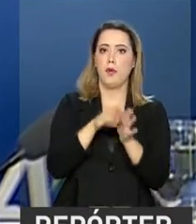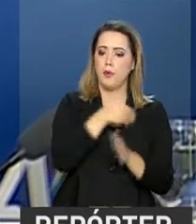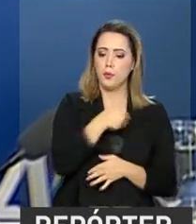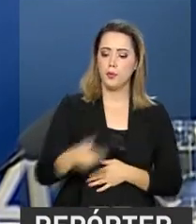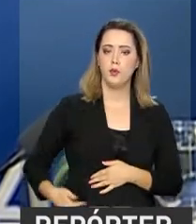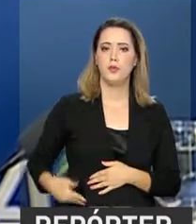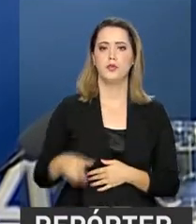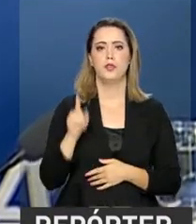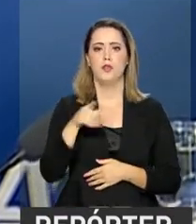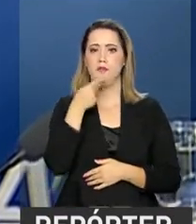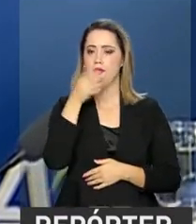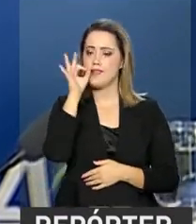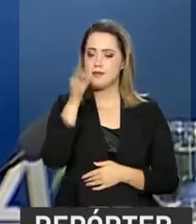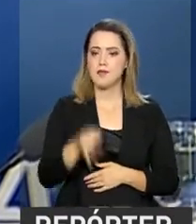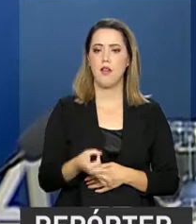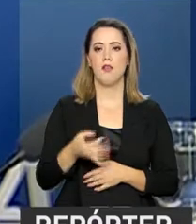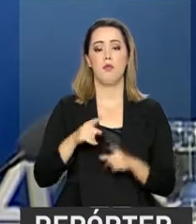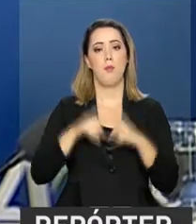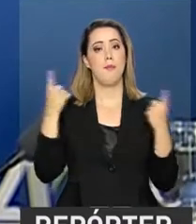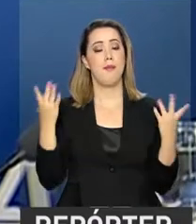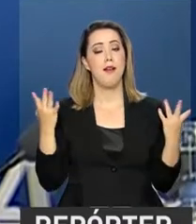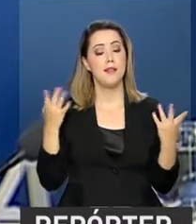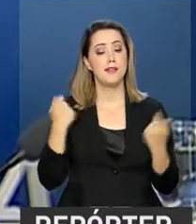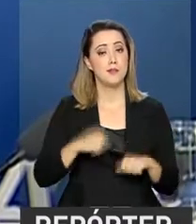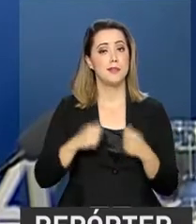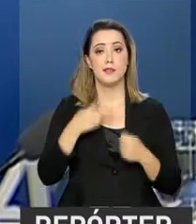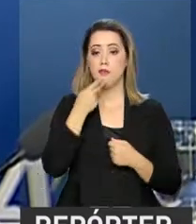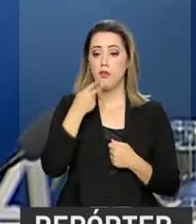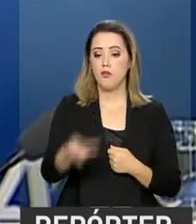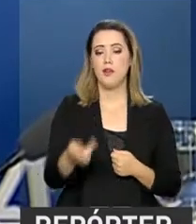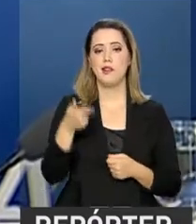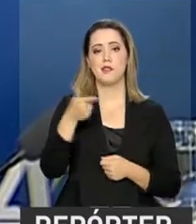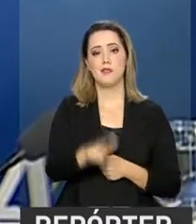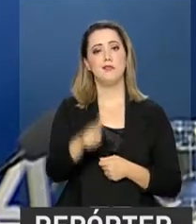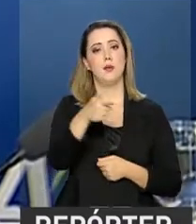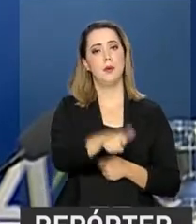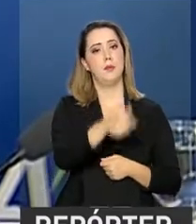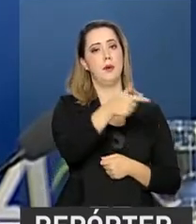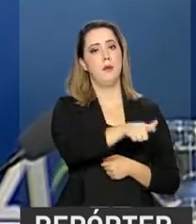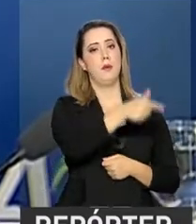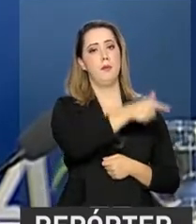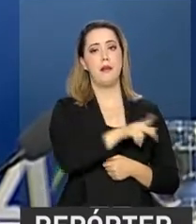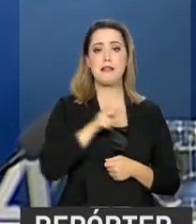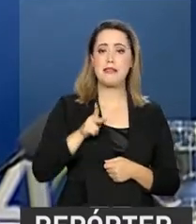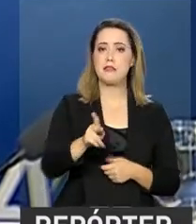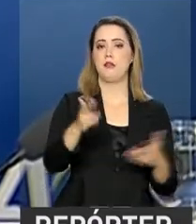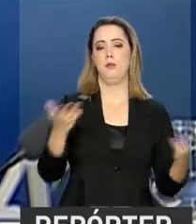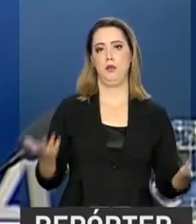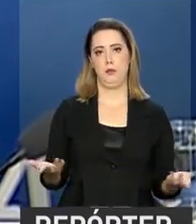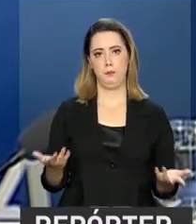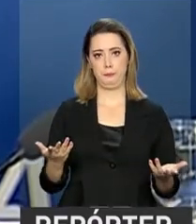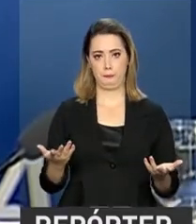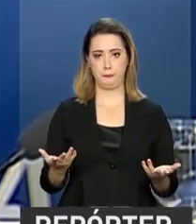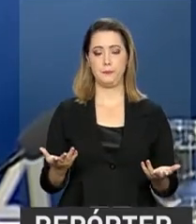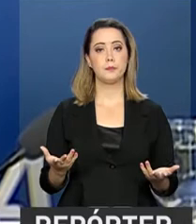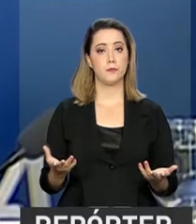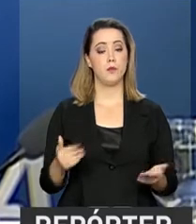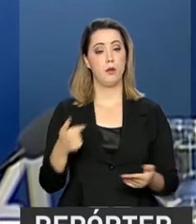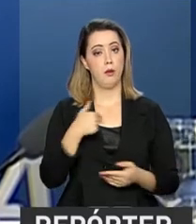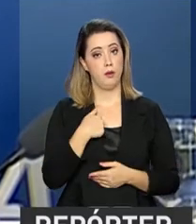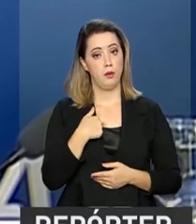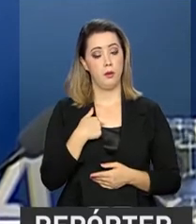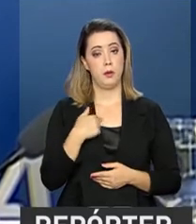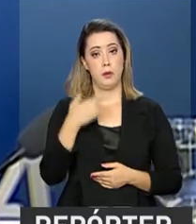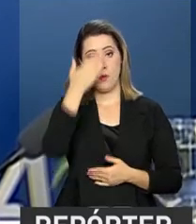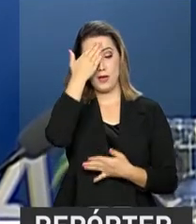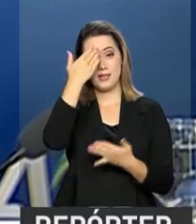dubiedades aqui mas são verdade que muitas vezes devem ser repetidas repisados afirmados reafirmadas então eu